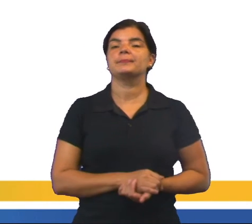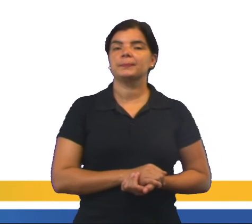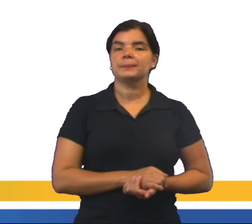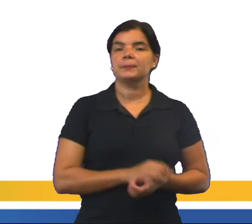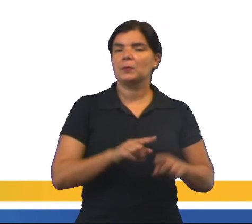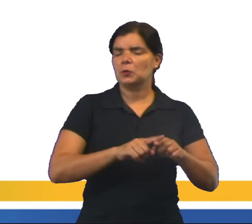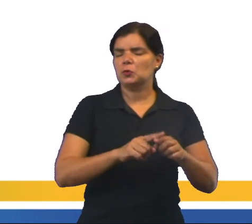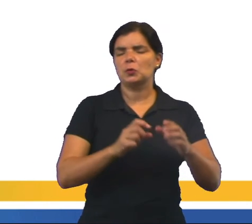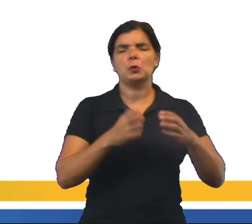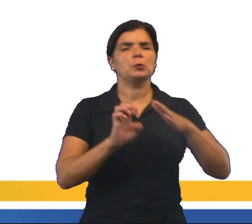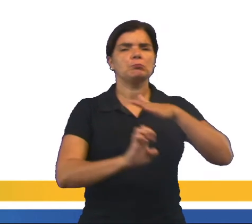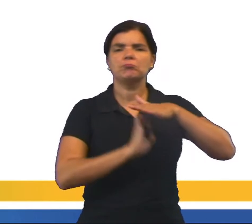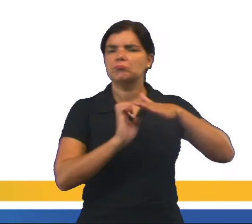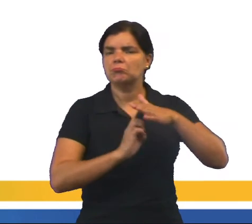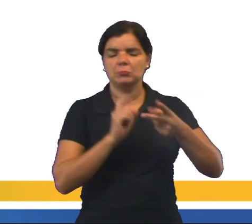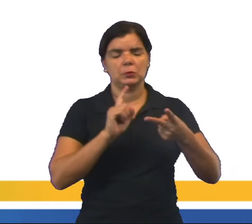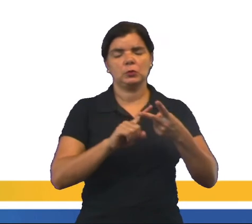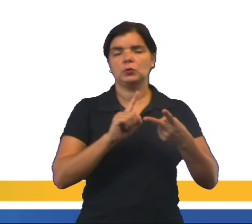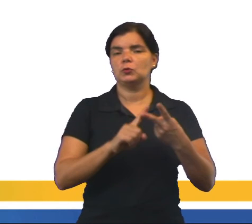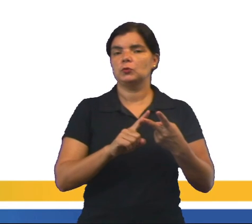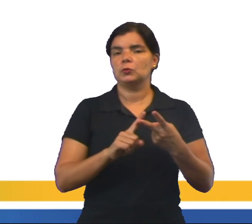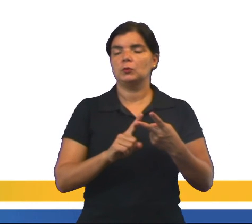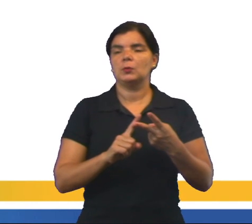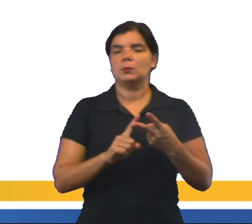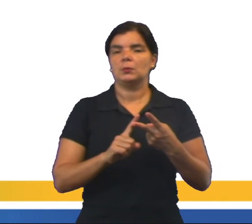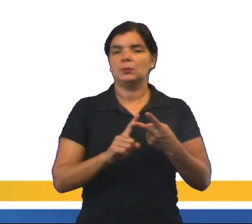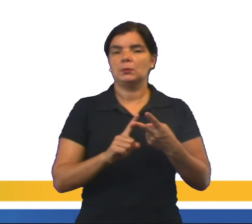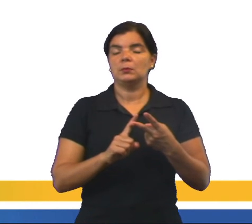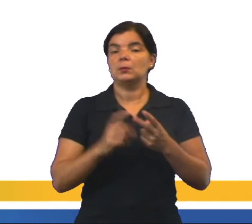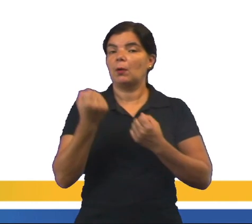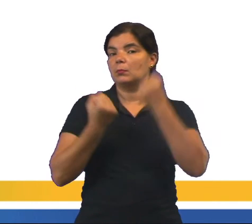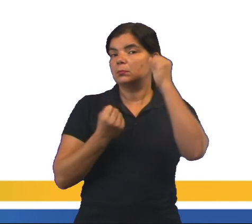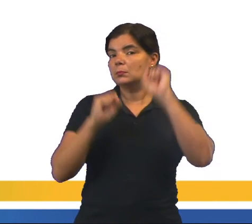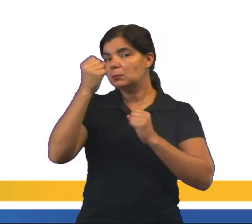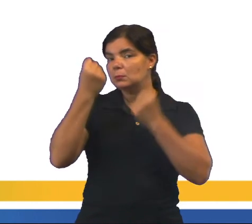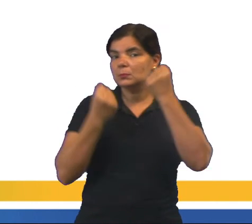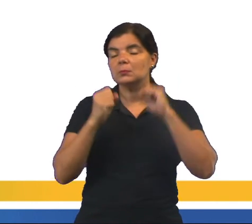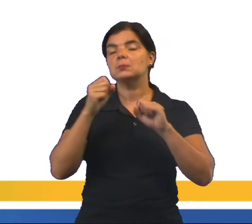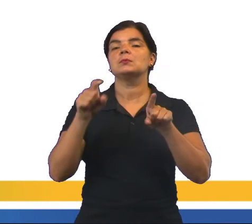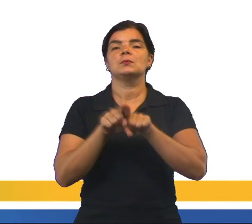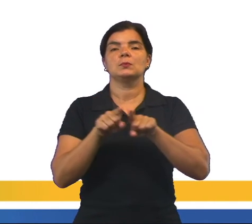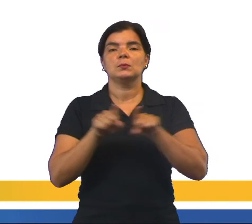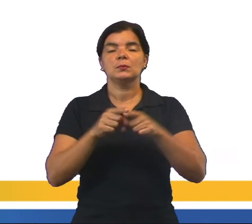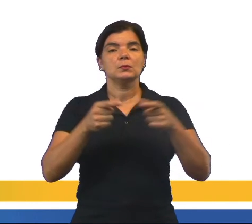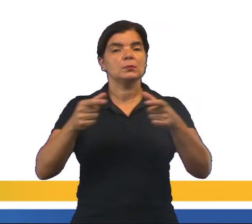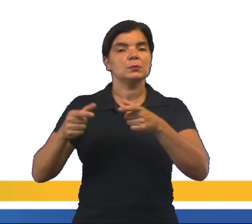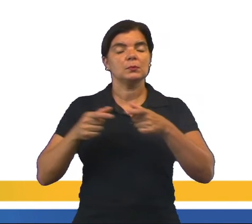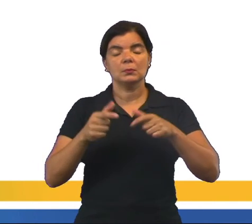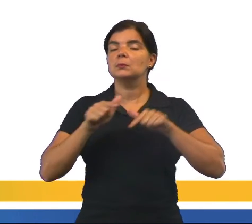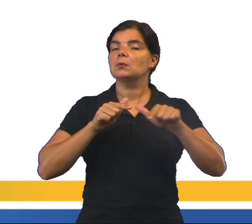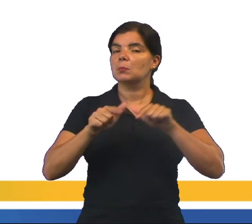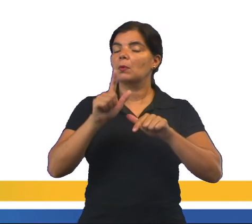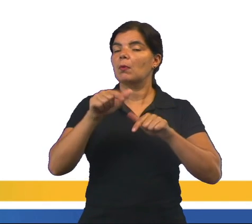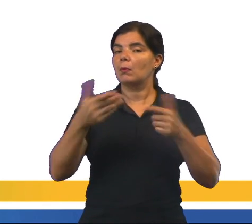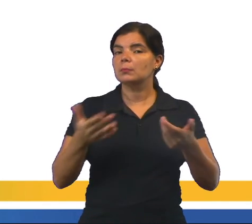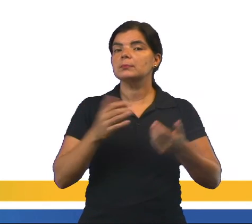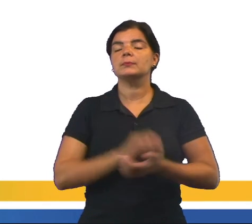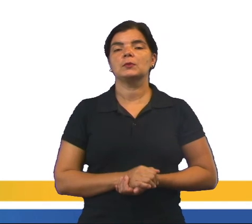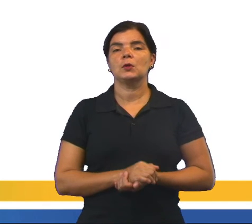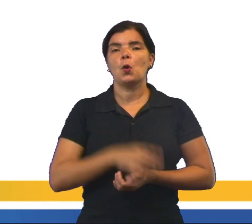do agronegócio, seja ele do lado da indústria, né? Seja do setor de serviços, são aqueles